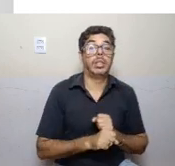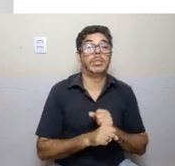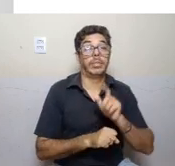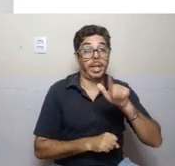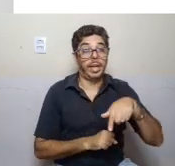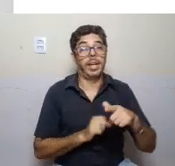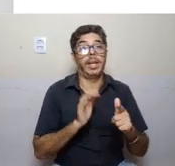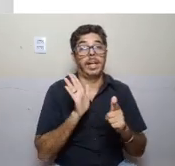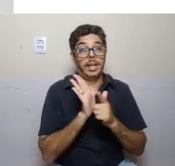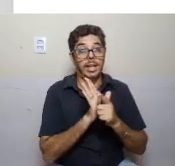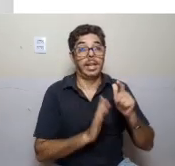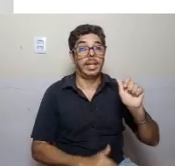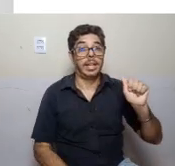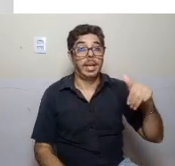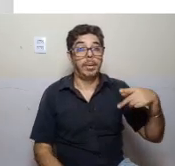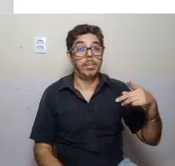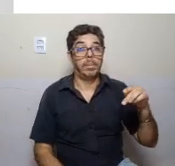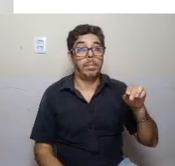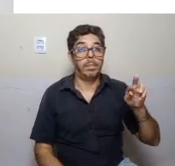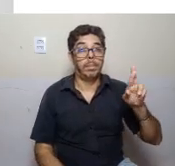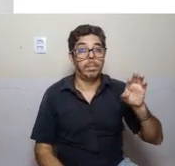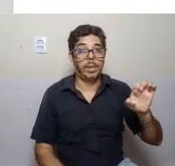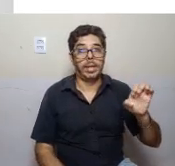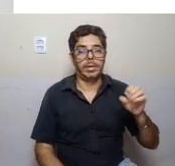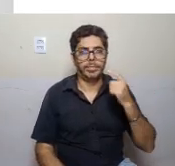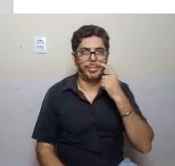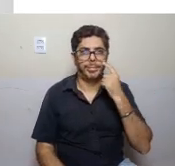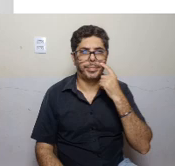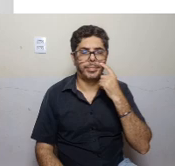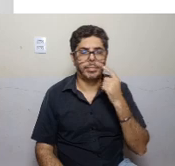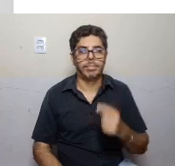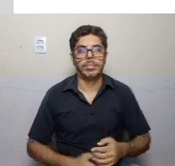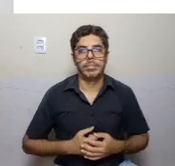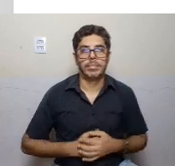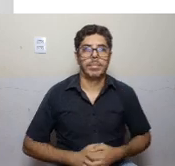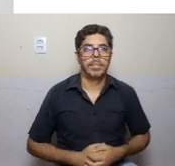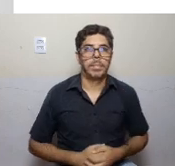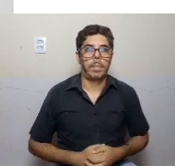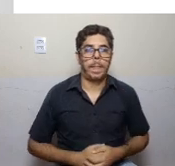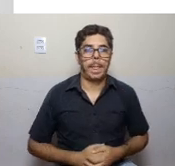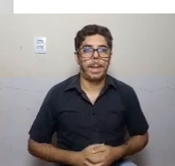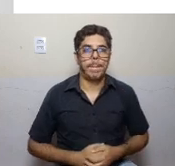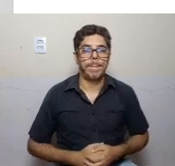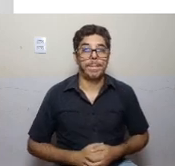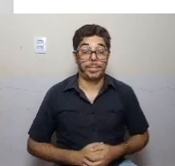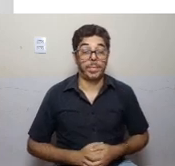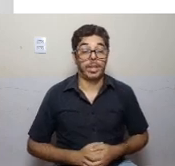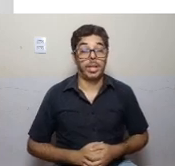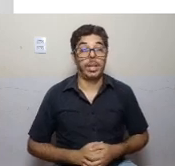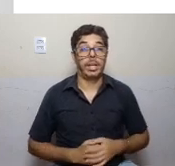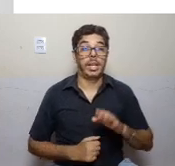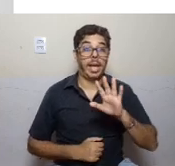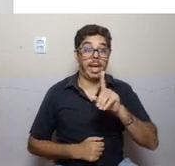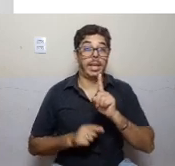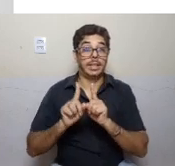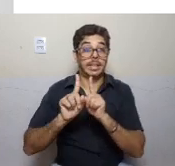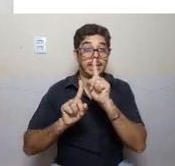de fio e a componente do campo magnético que é paralela a eles. Aqui cabe mencionar que,